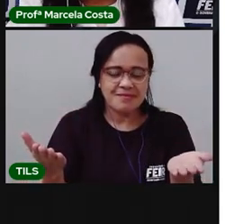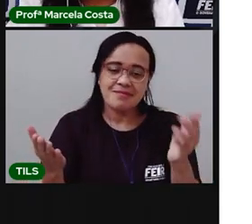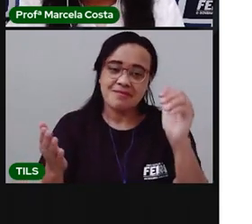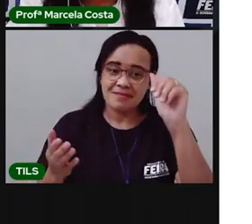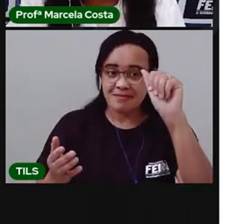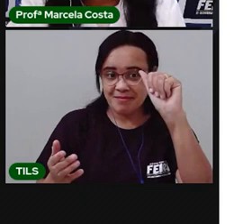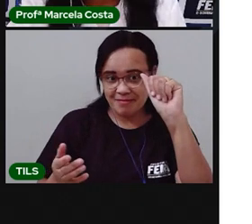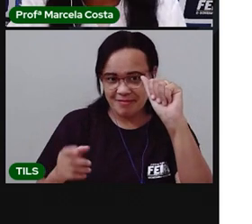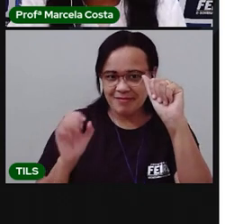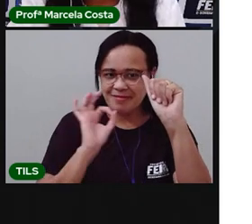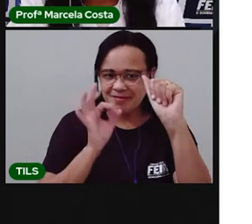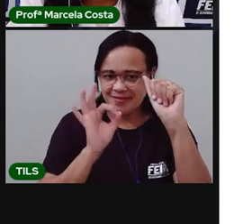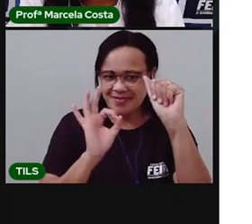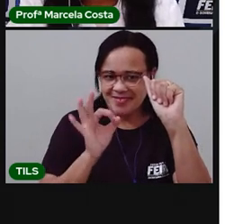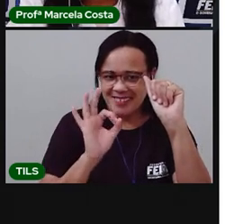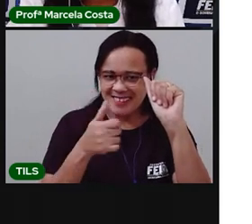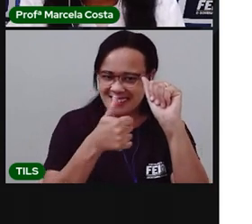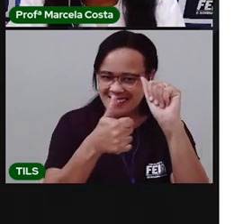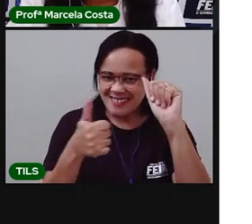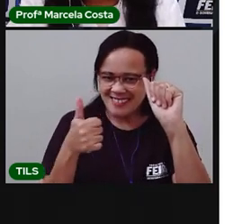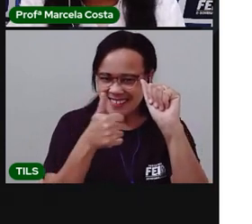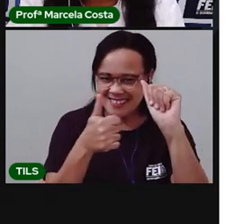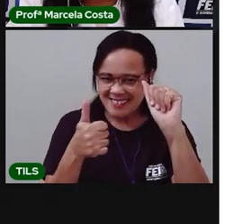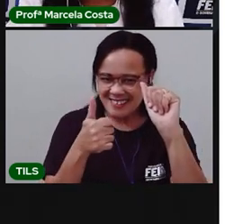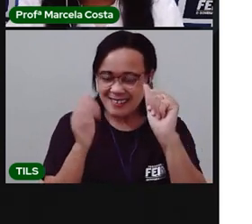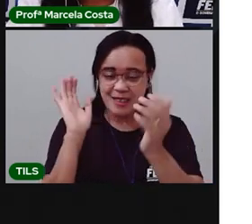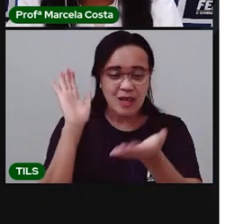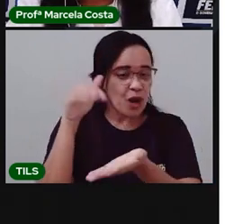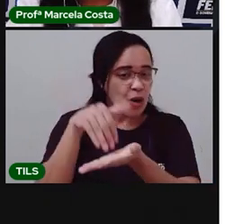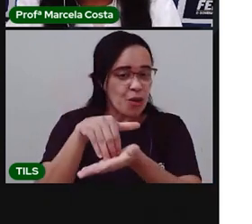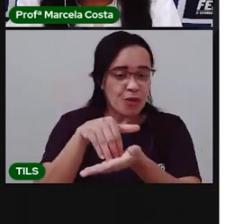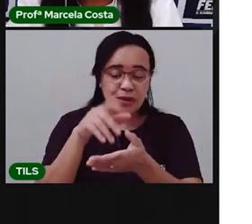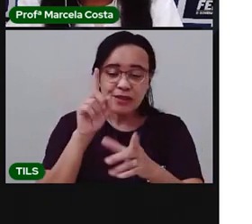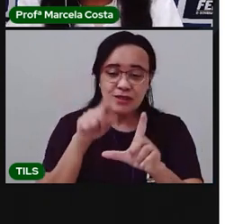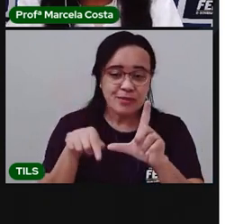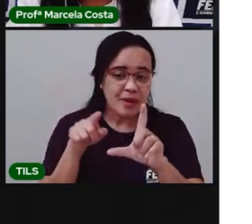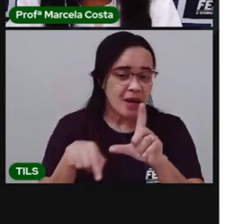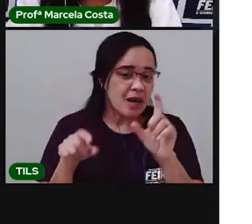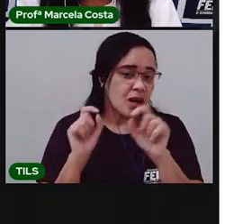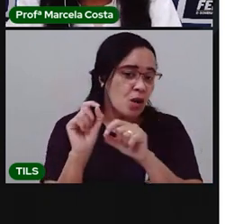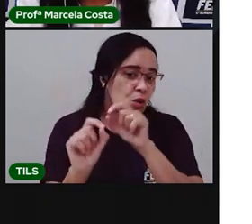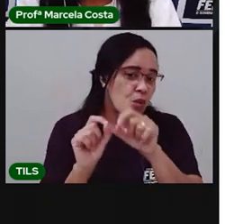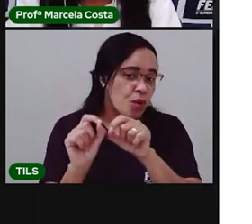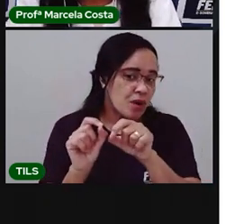Com a letra A. Muito bem. E termina com a letra.